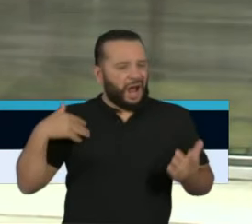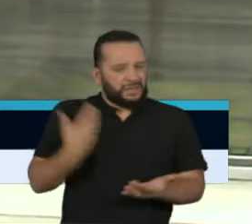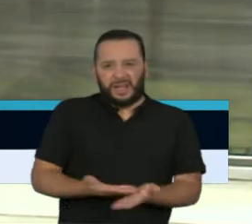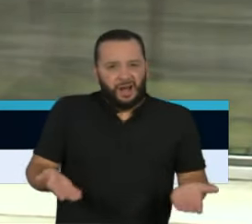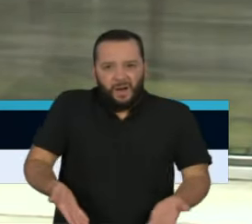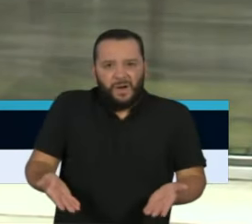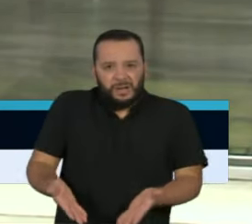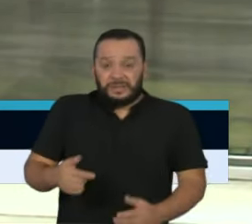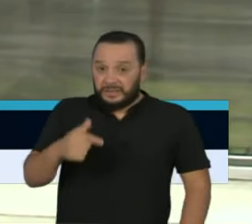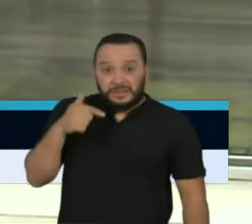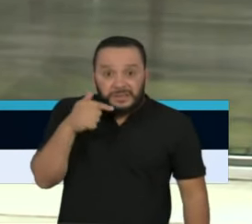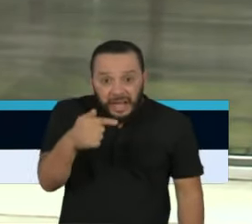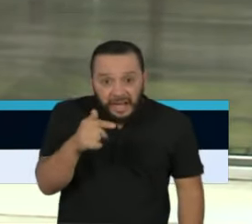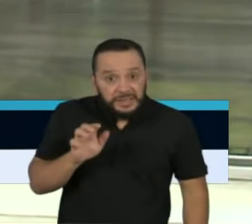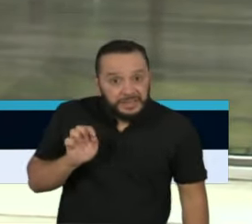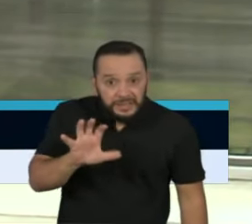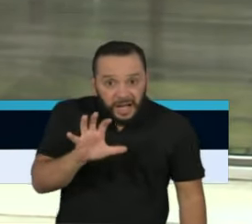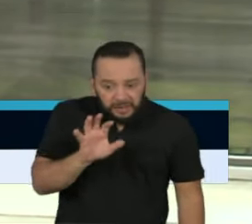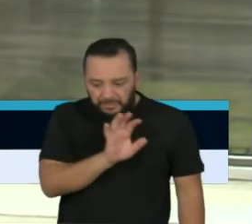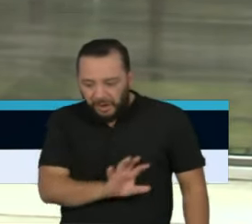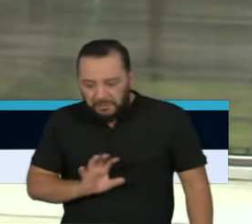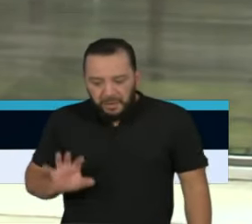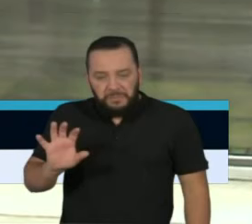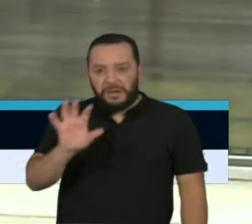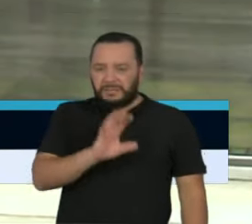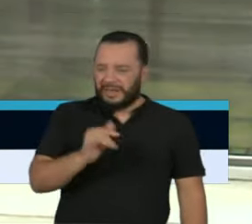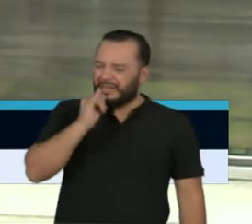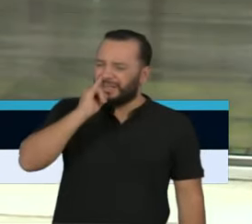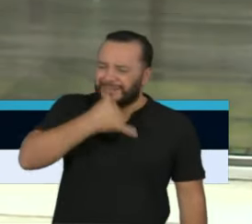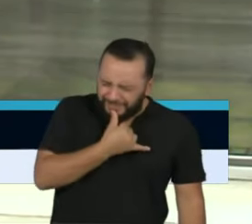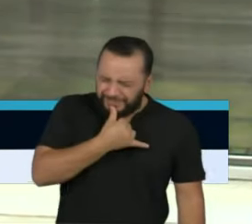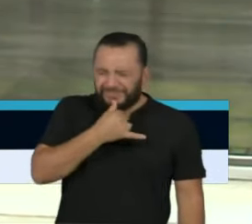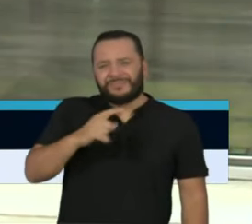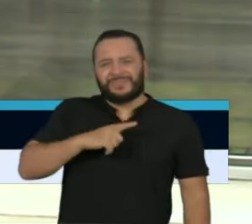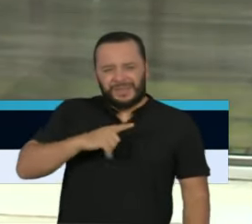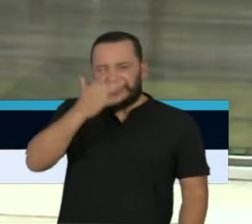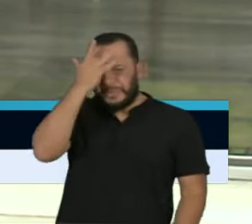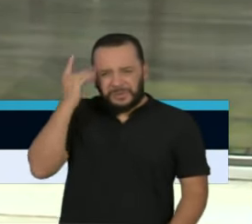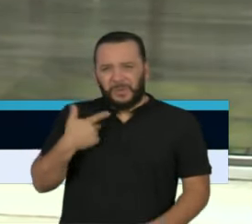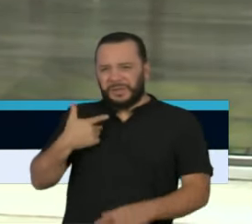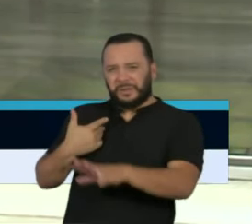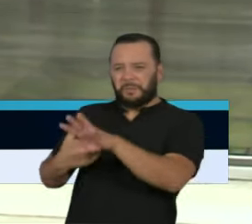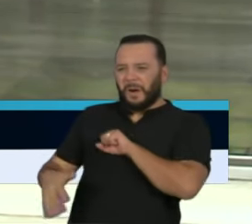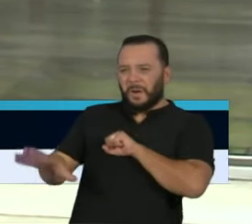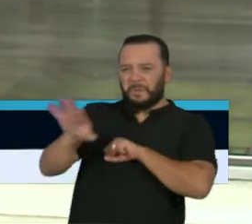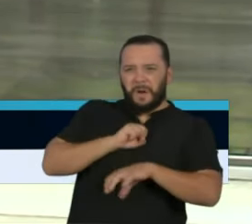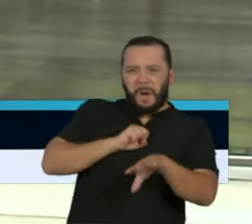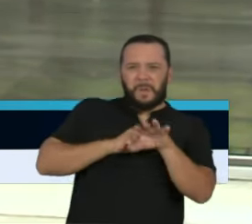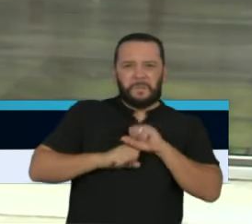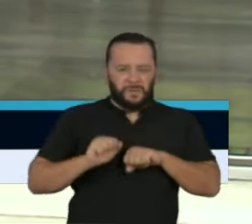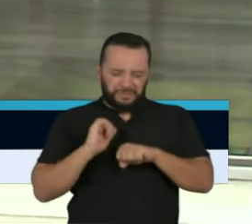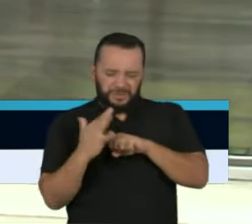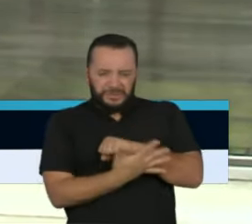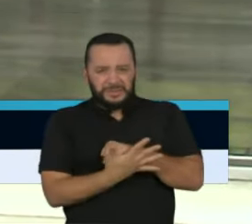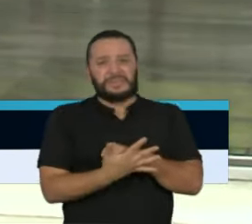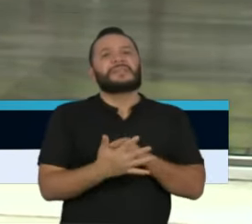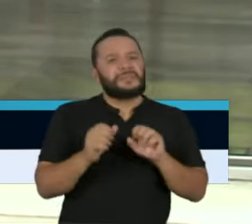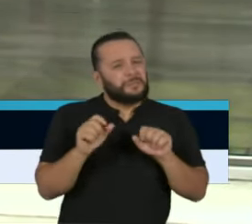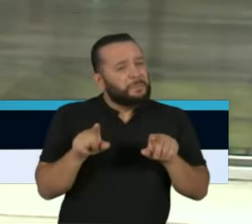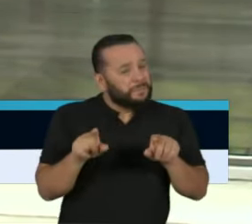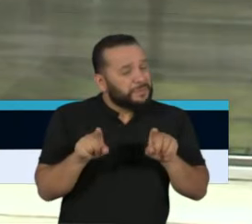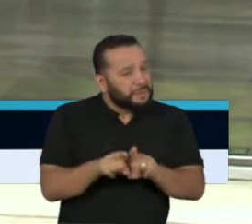Nestes 7 estados, nós teremos, infelizmente, o crescimento de infectados e de pessoas que poderão vir a óbito. Portanto,